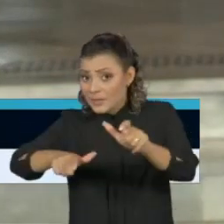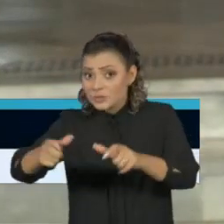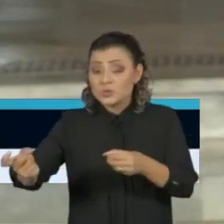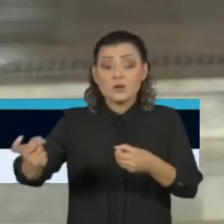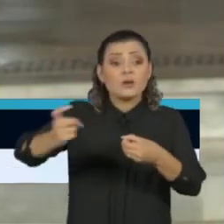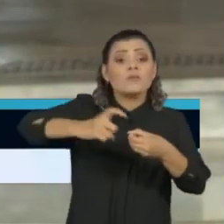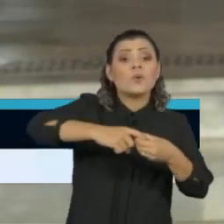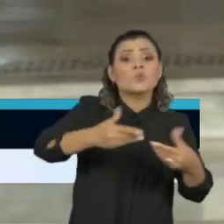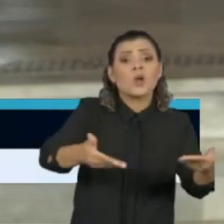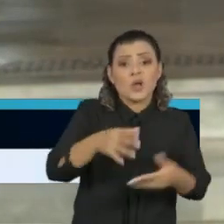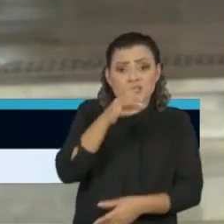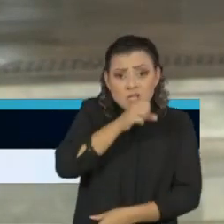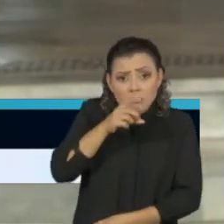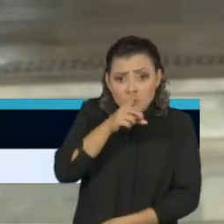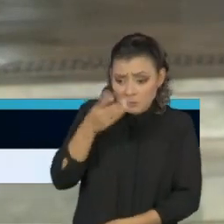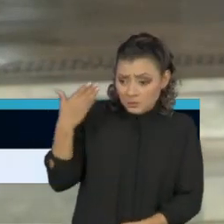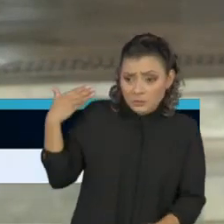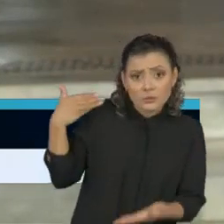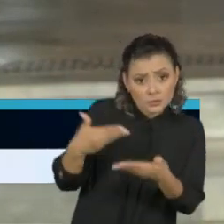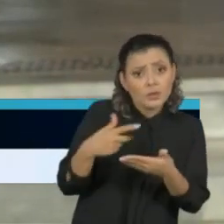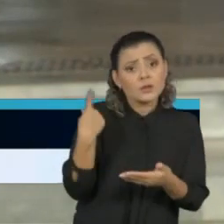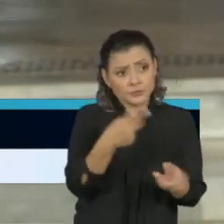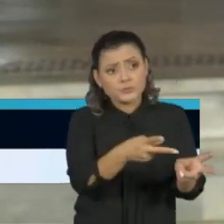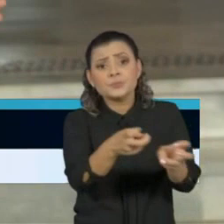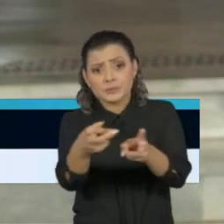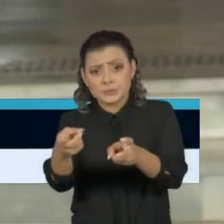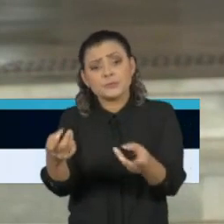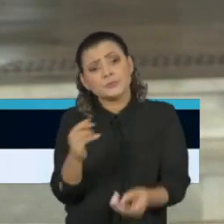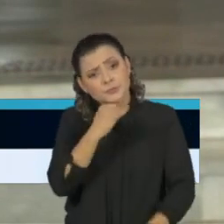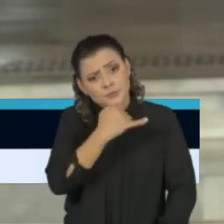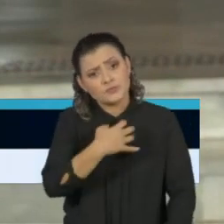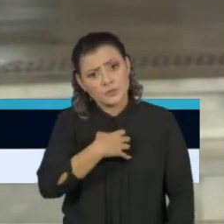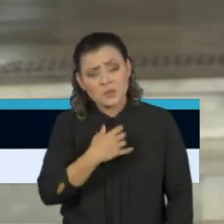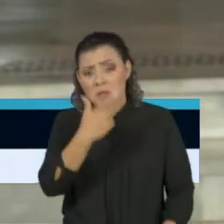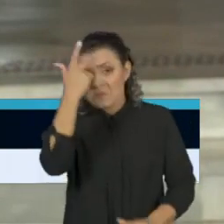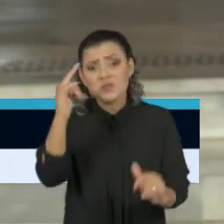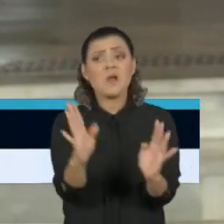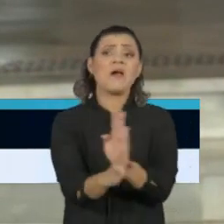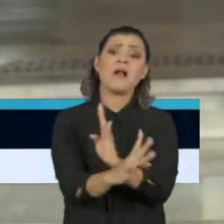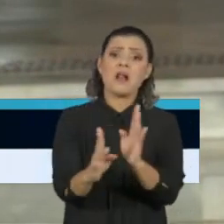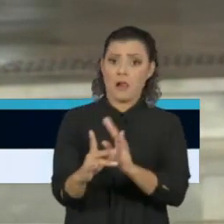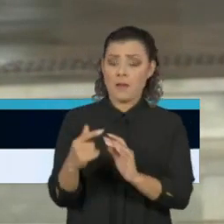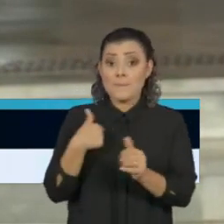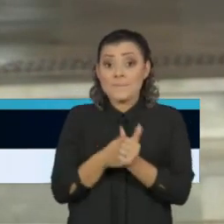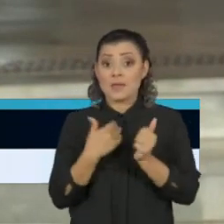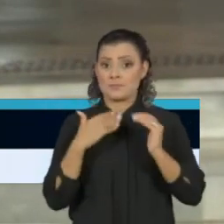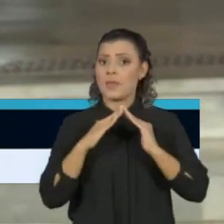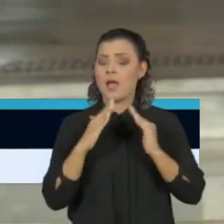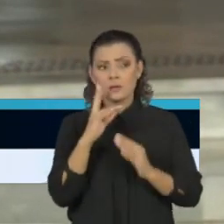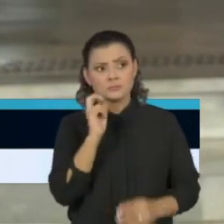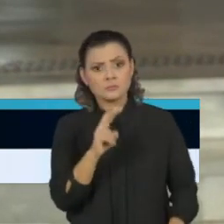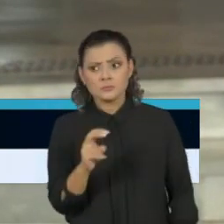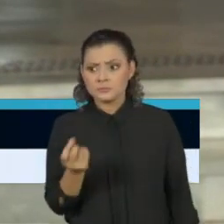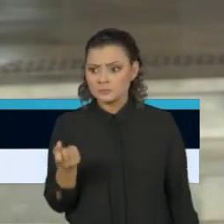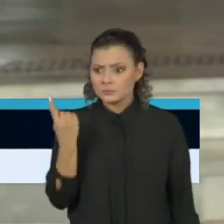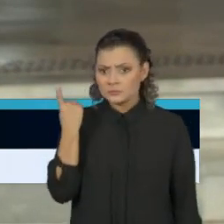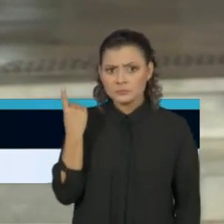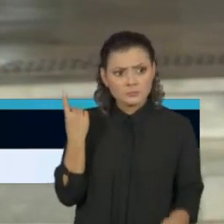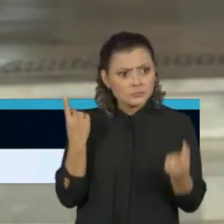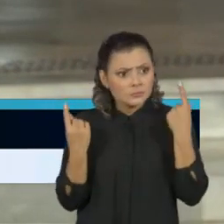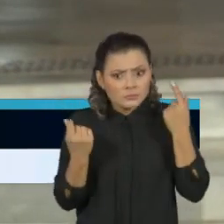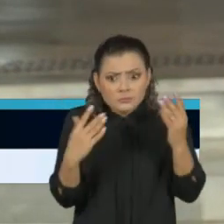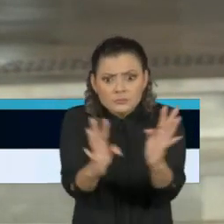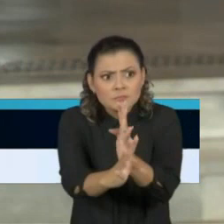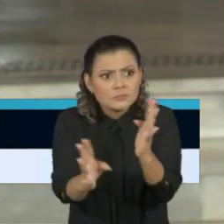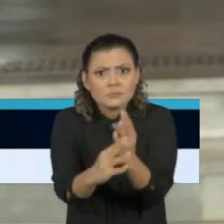de semana, que a gente também percebeu, né? Infelizmente também percebi perto da minha casa, o reflexo disso não